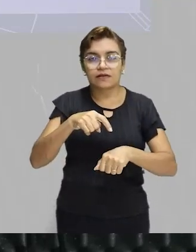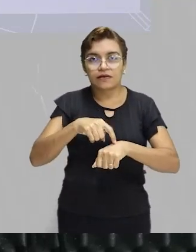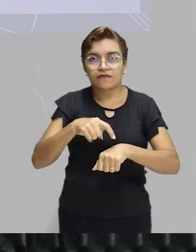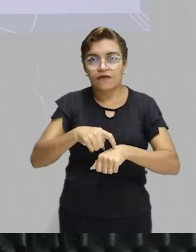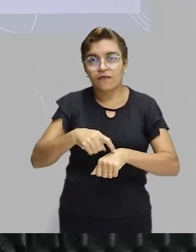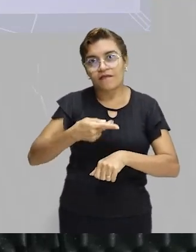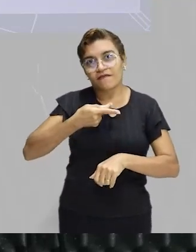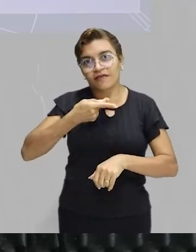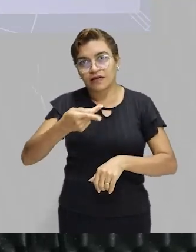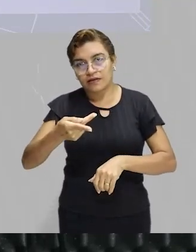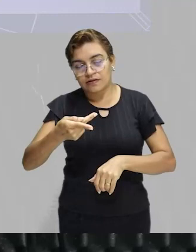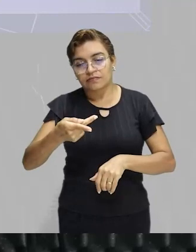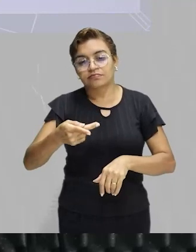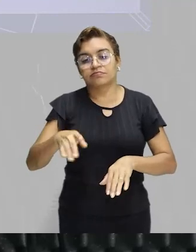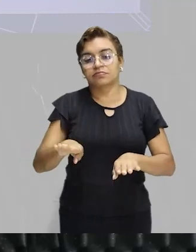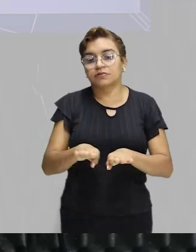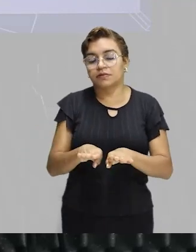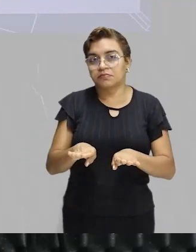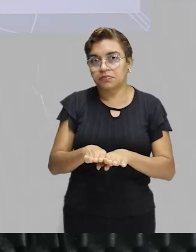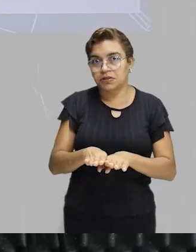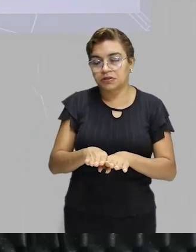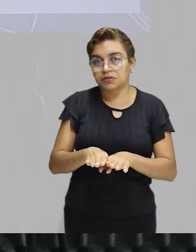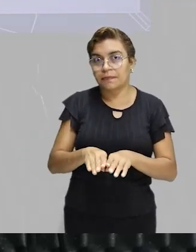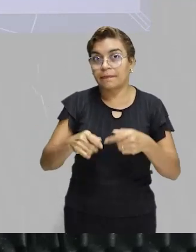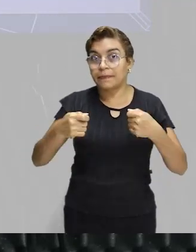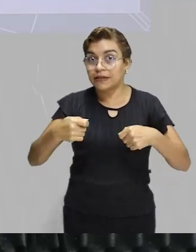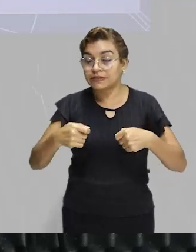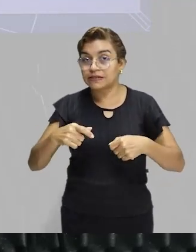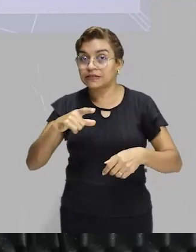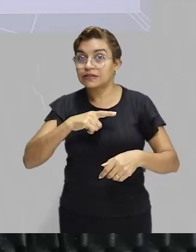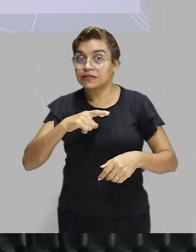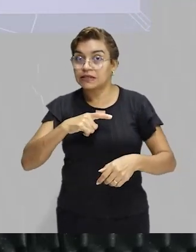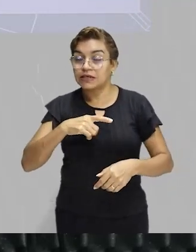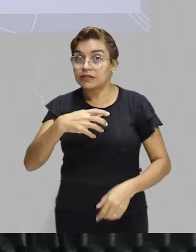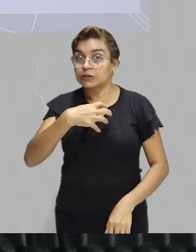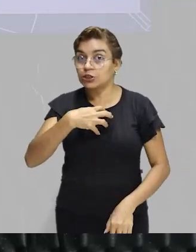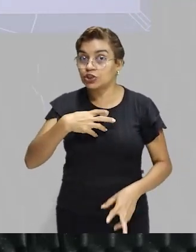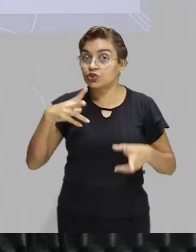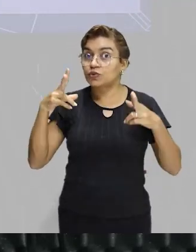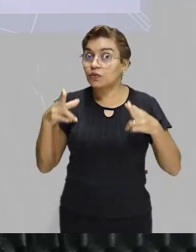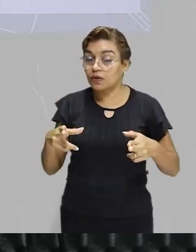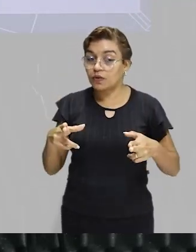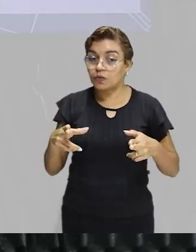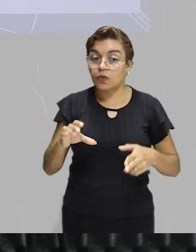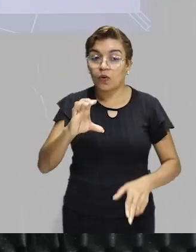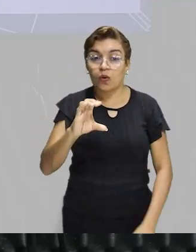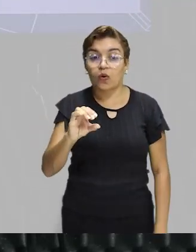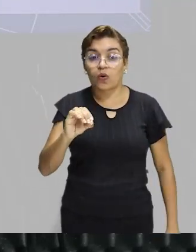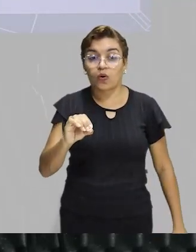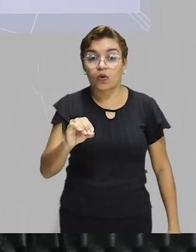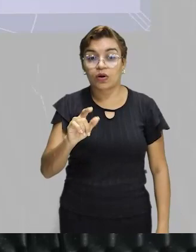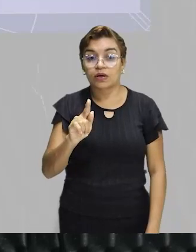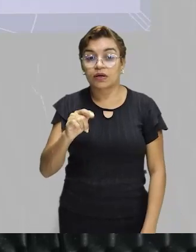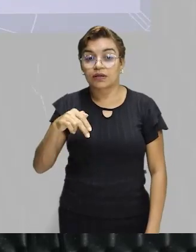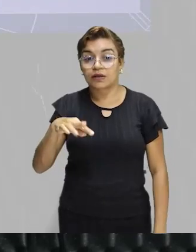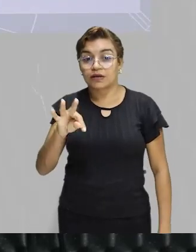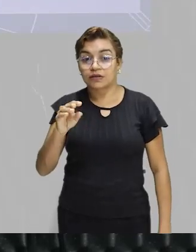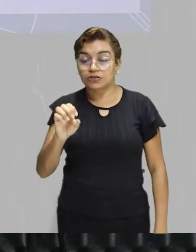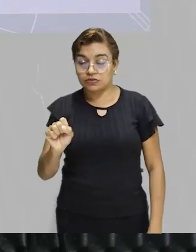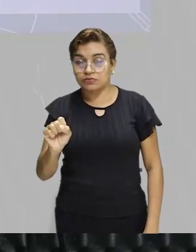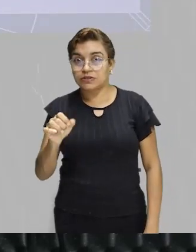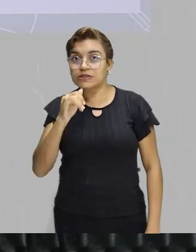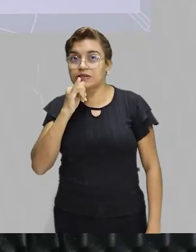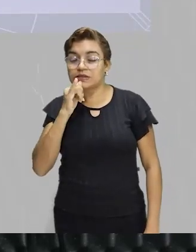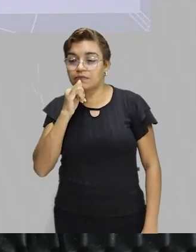ter obrigatoriamente o mesmo sentido. O que faz essa palavra ser uma cognata ou ser uma palavra amiga é que